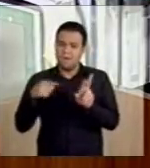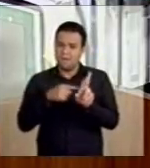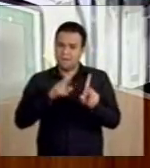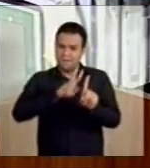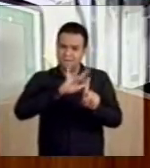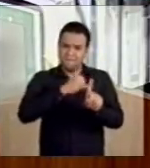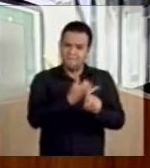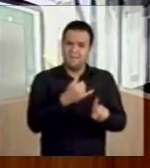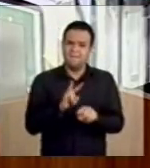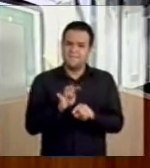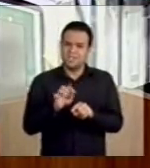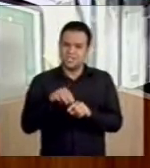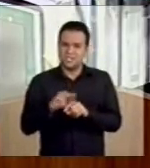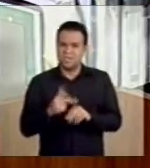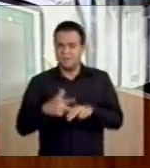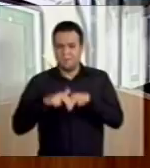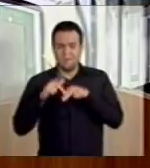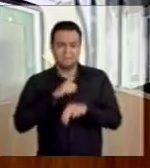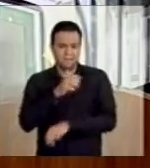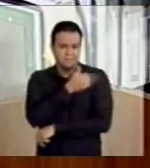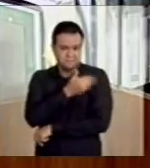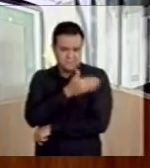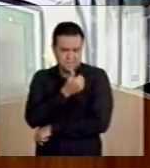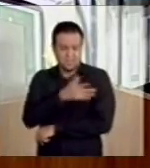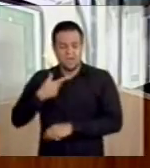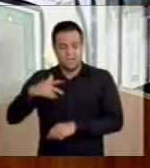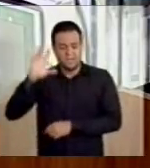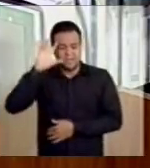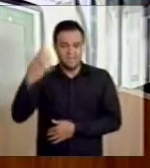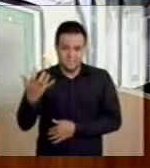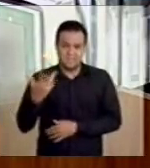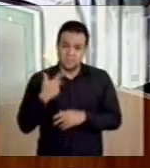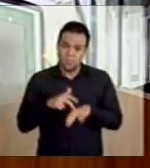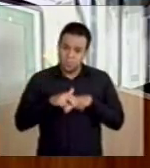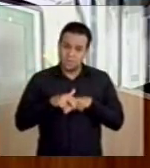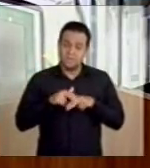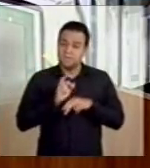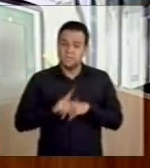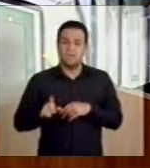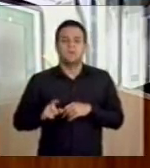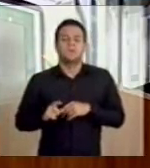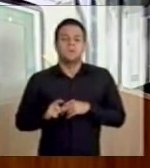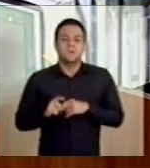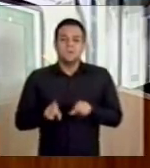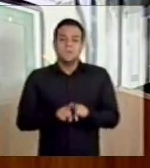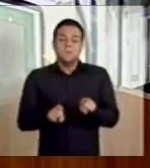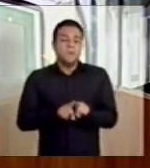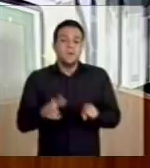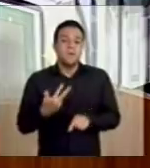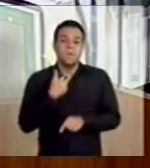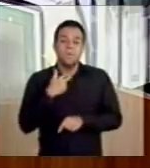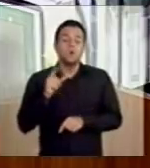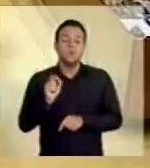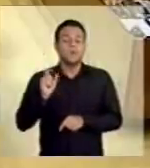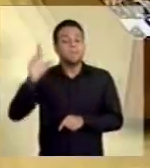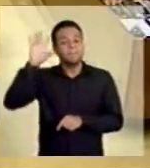inaceitável tratamento discriminatório. Esta decisão, portanto, não é nem pode ser qualificada como